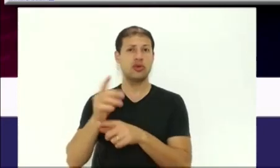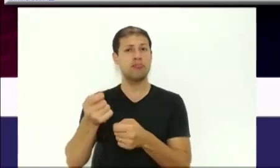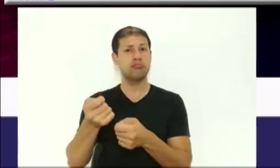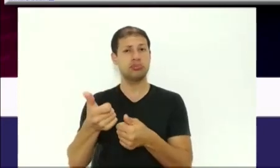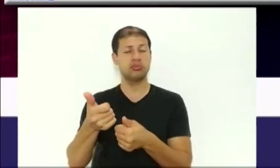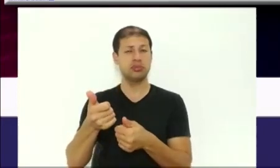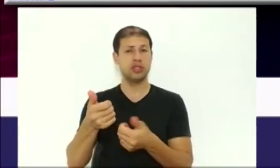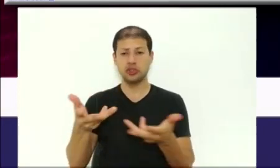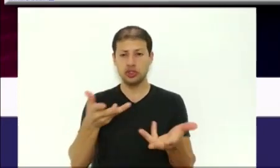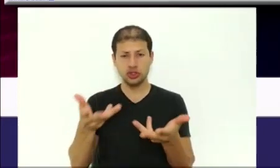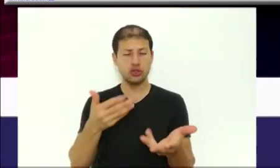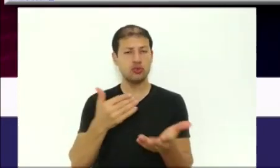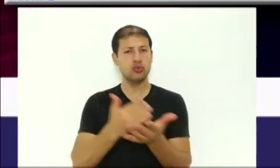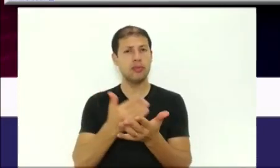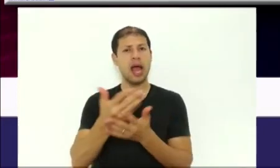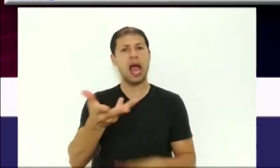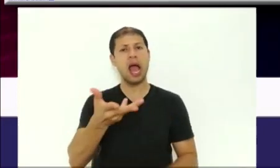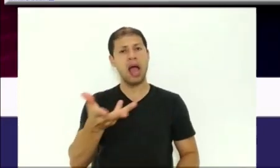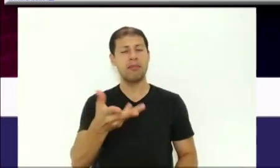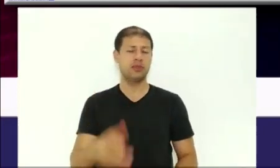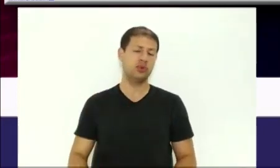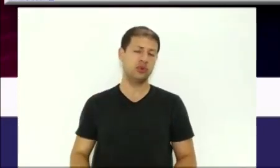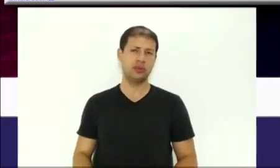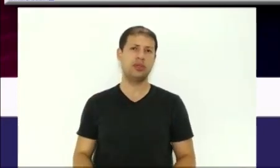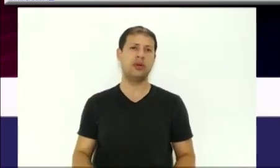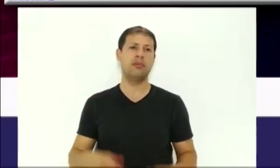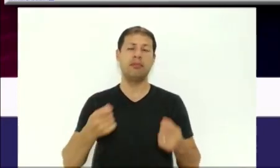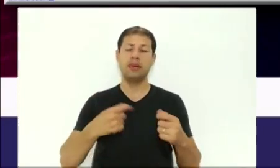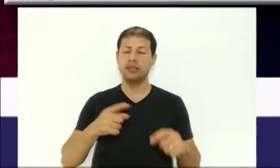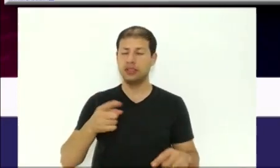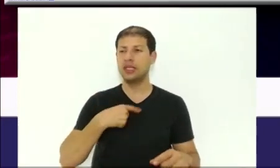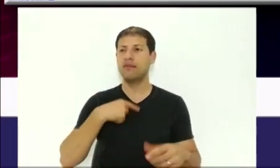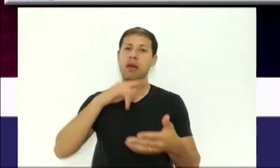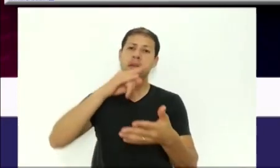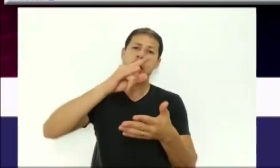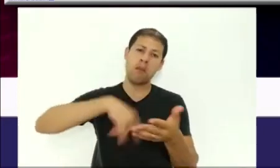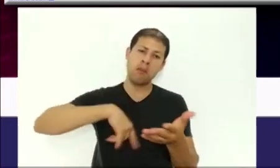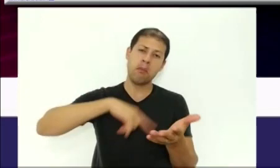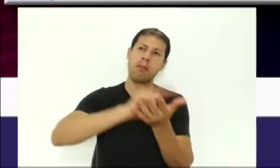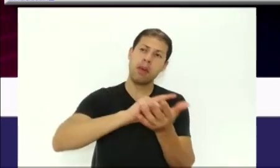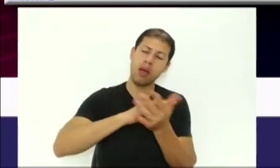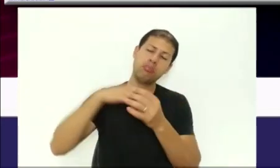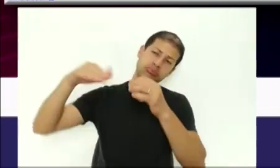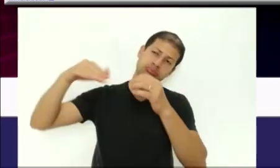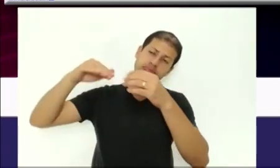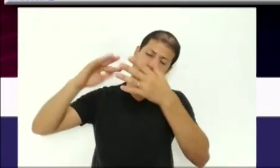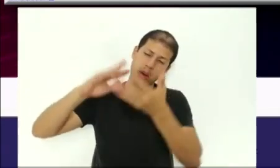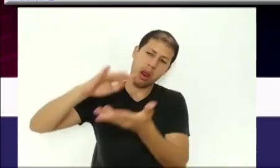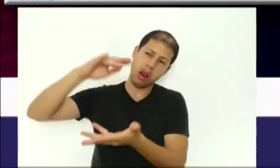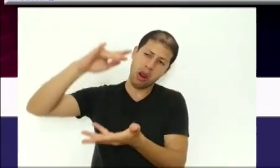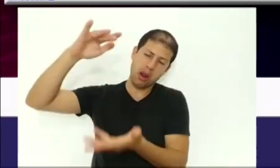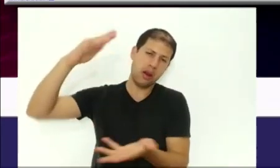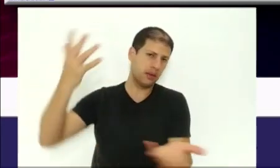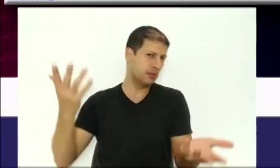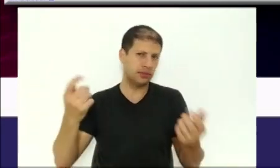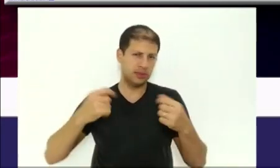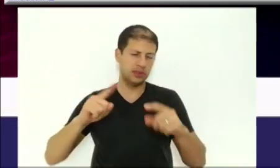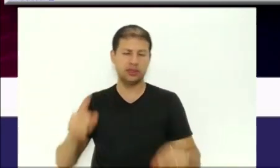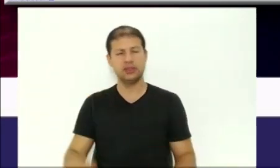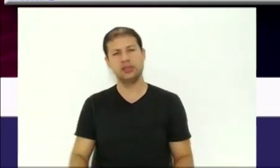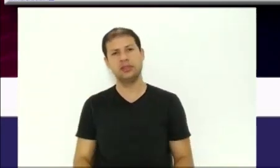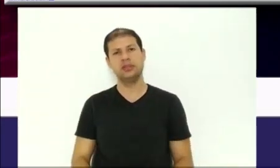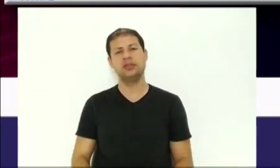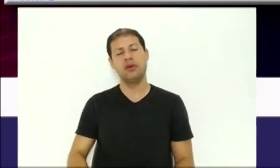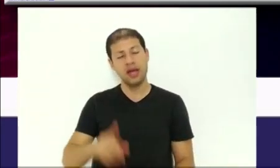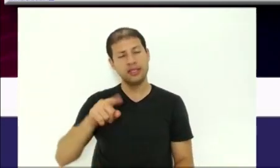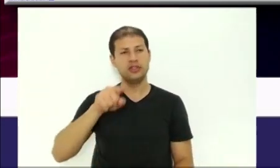né? Não tendo mais a necessidade de ter que entrar com uma papelada bastante extensa, né? Então, a questão é essa,